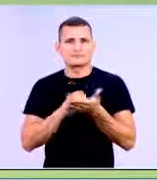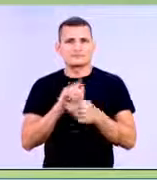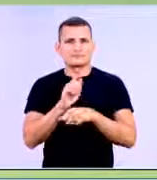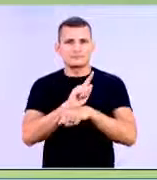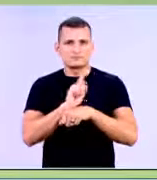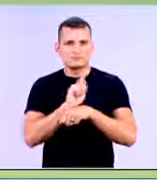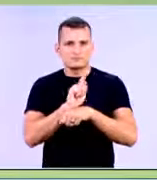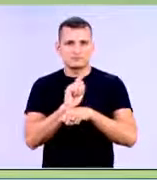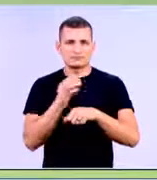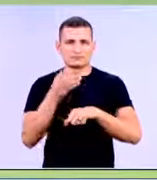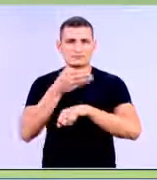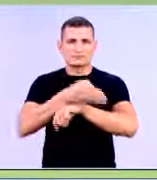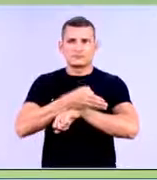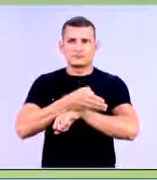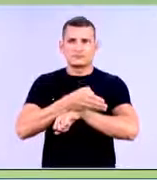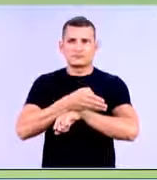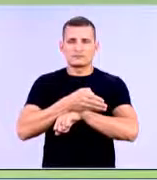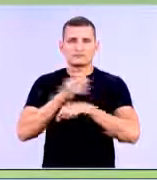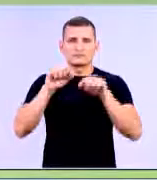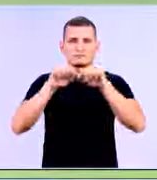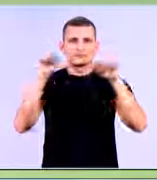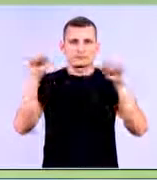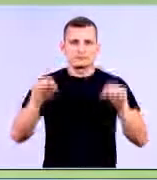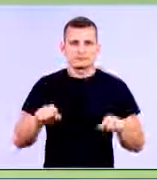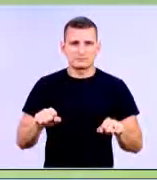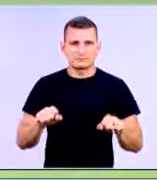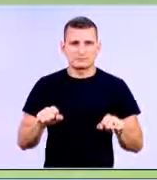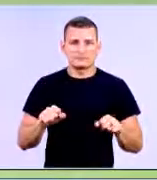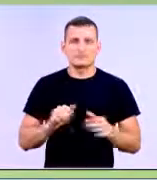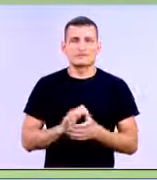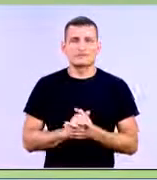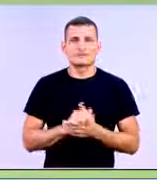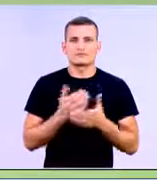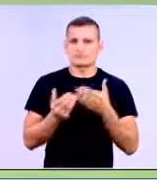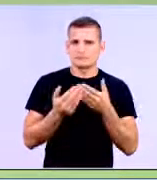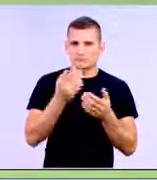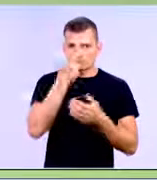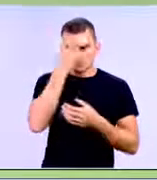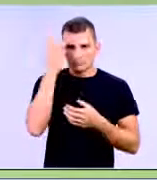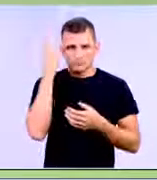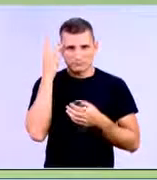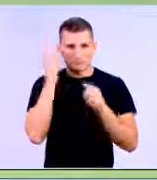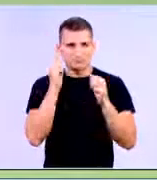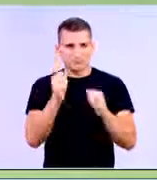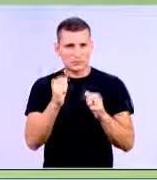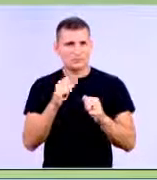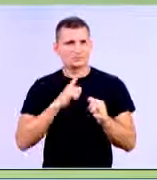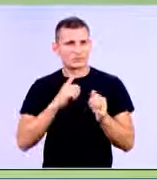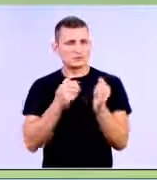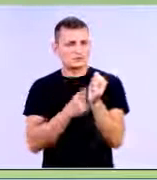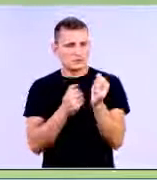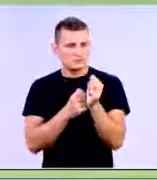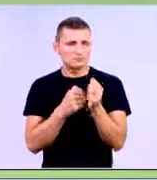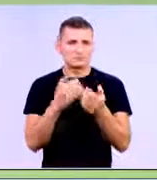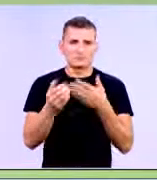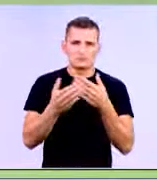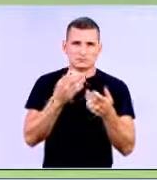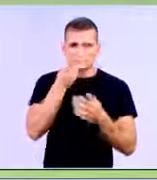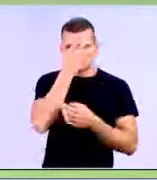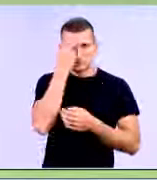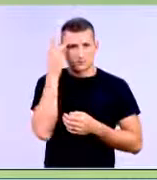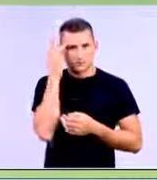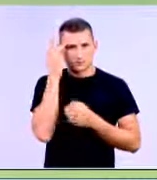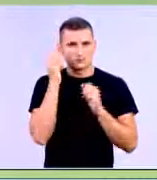dos acessos efetuados no sistema. É qualquer pessoa que pode ter senha? É qualquer pessoa que